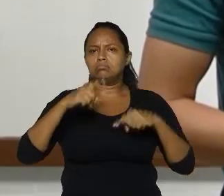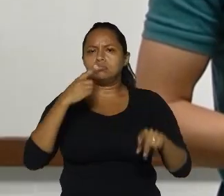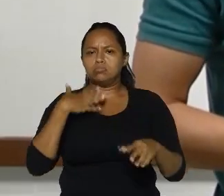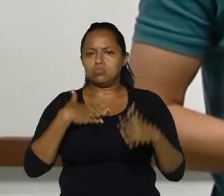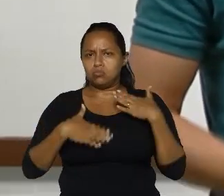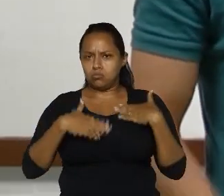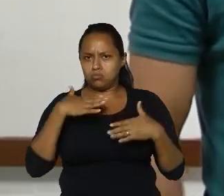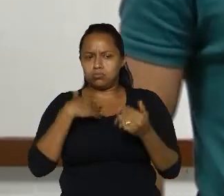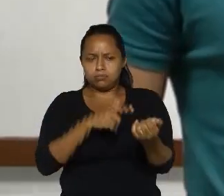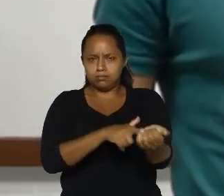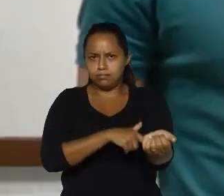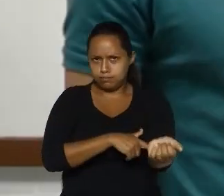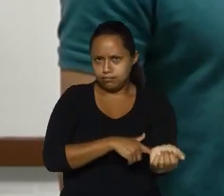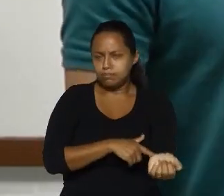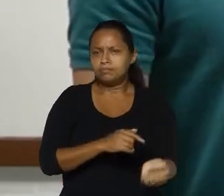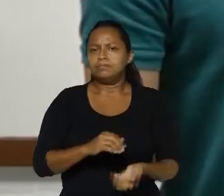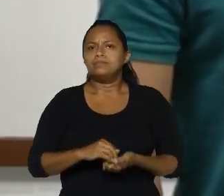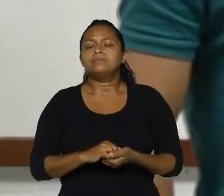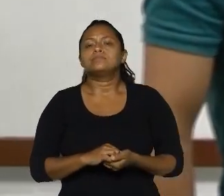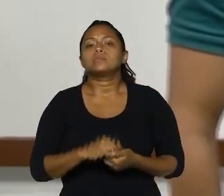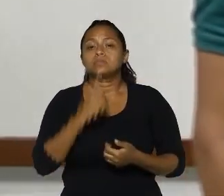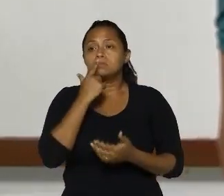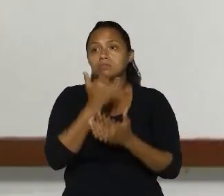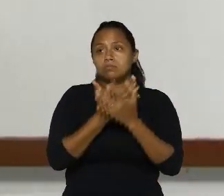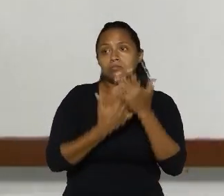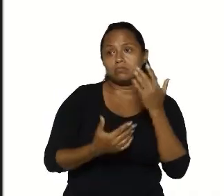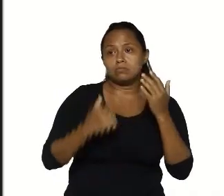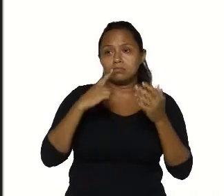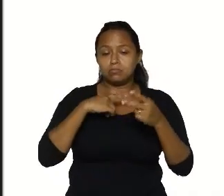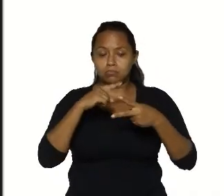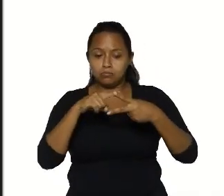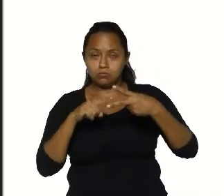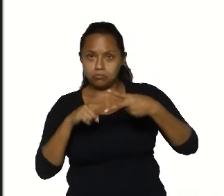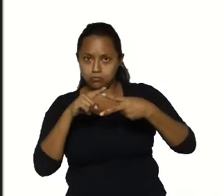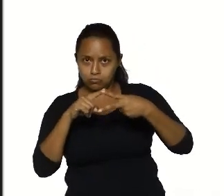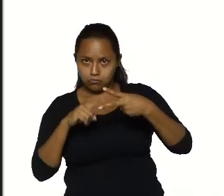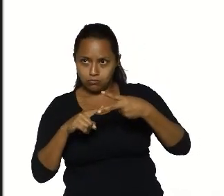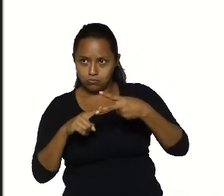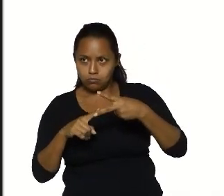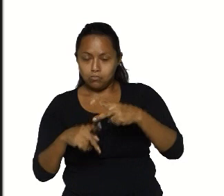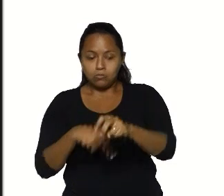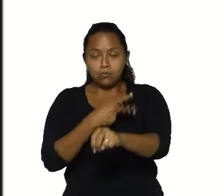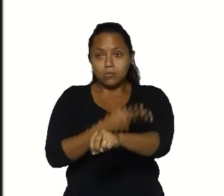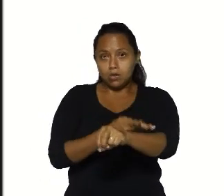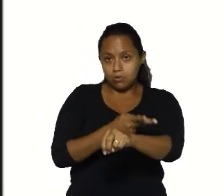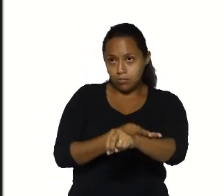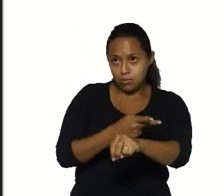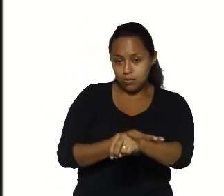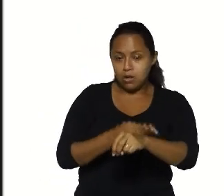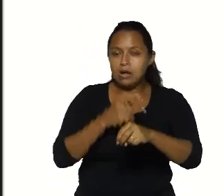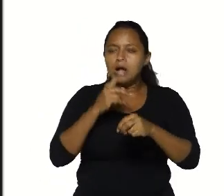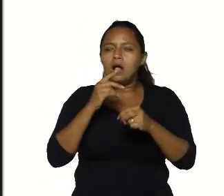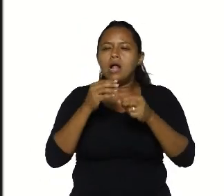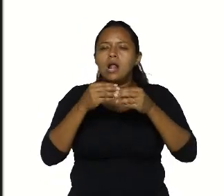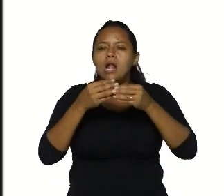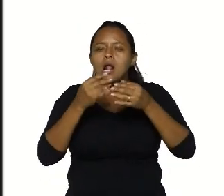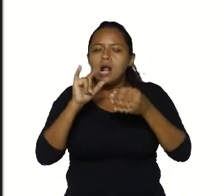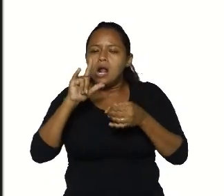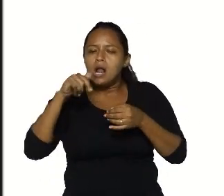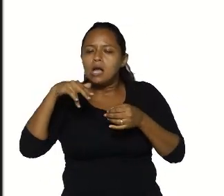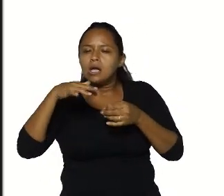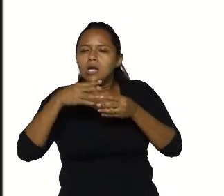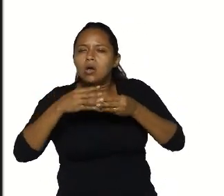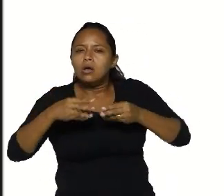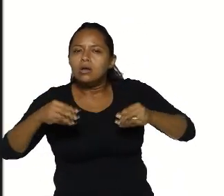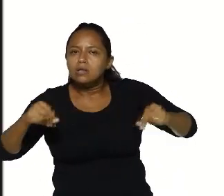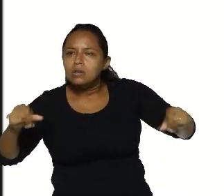nossos vasos sanguíneos? Pois bem, o sangue ele é formado por dois componentes. Uma parte líquida, que nós chamamos de